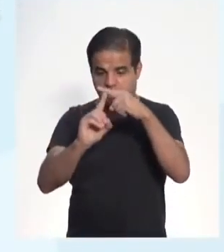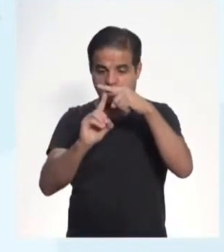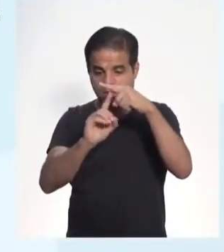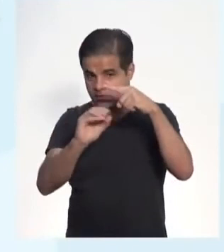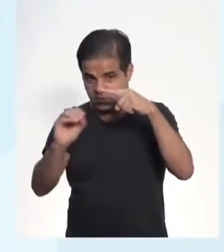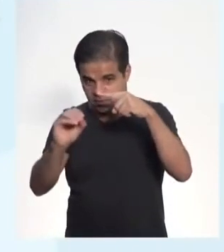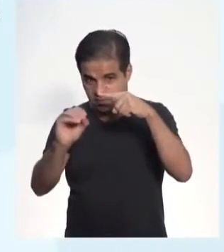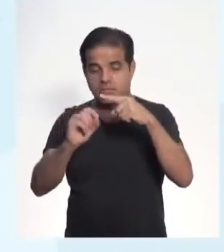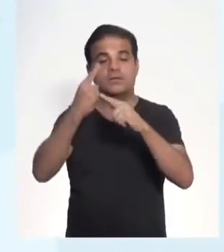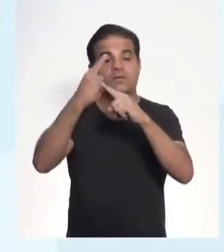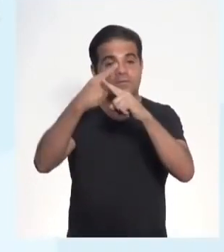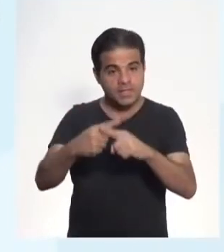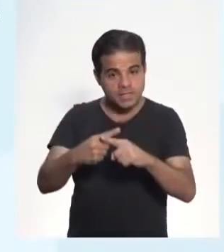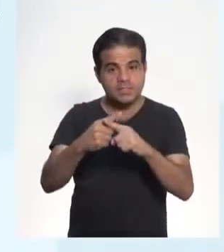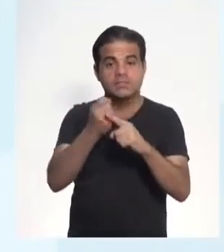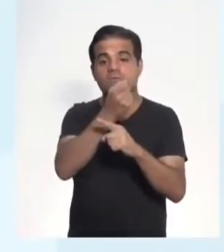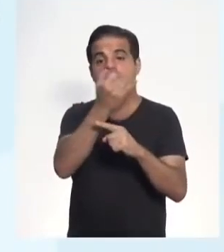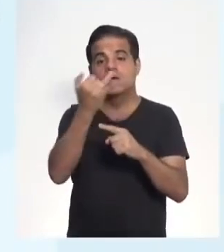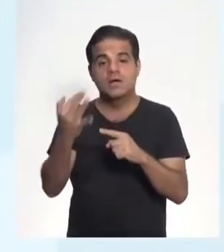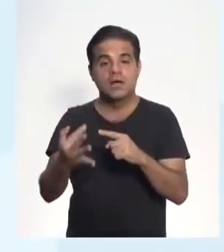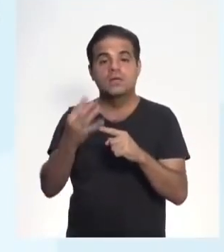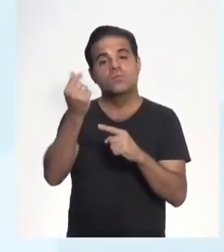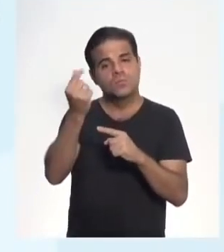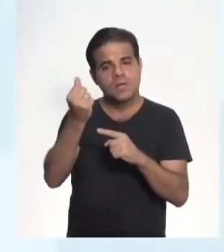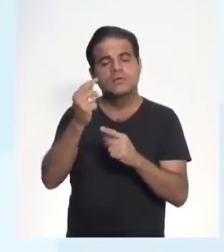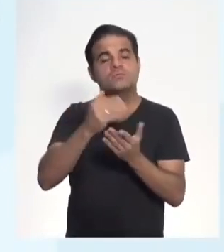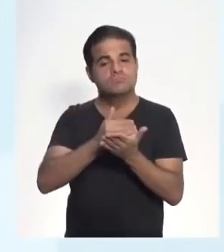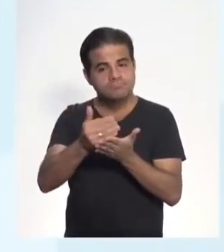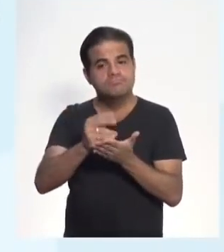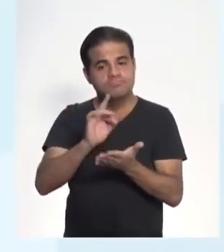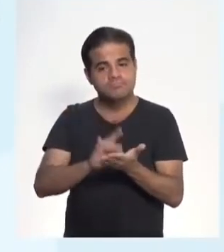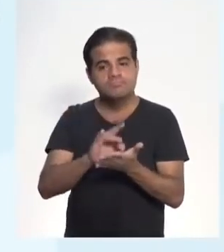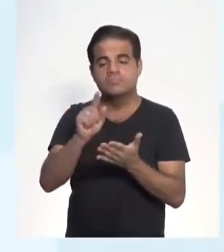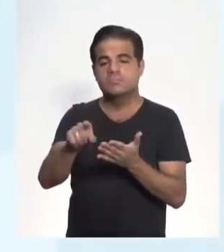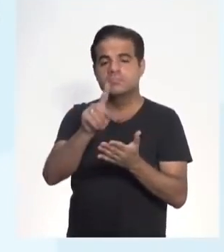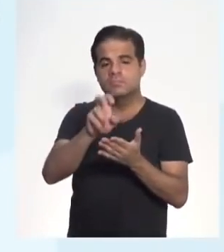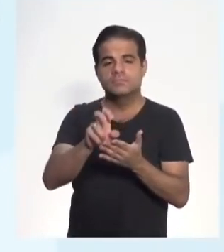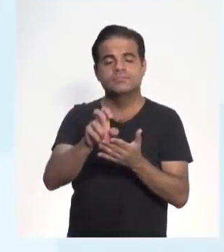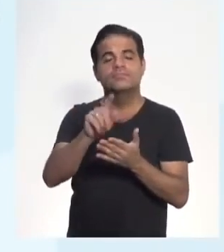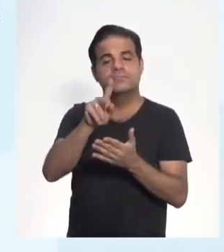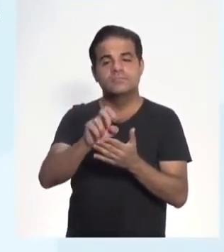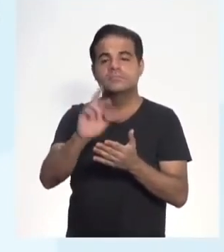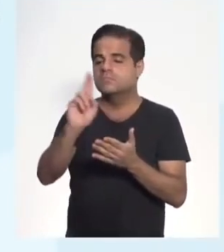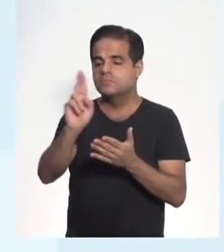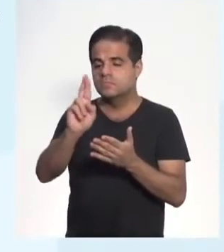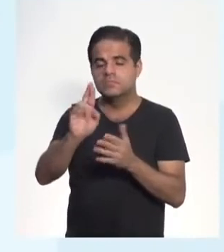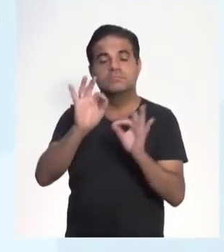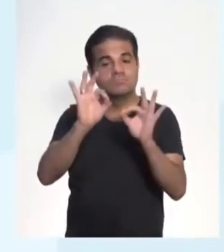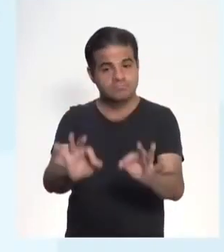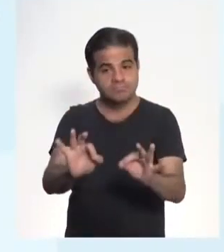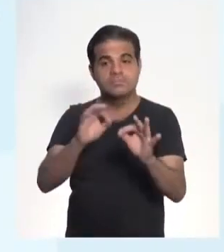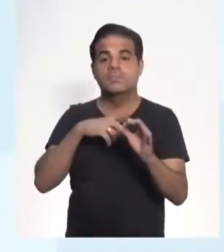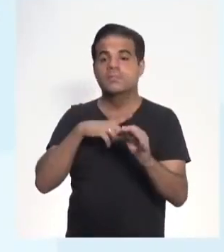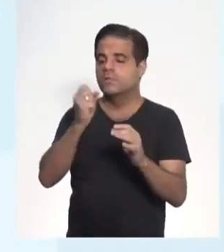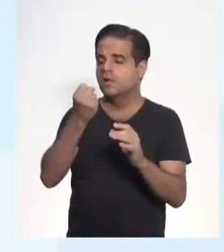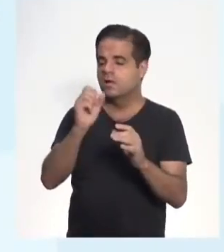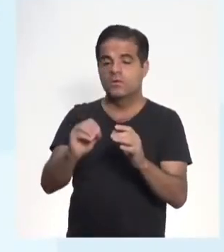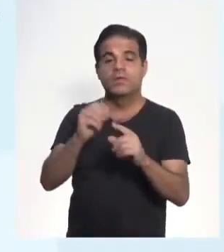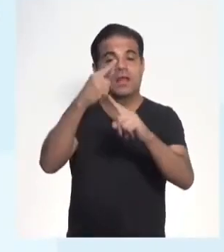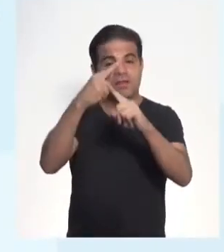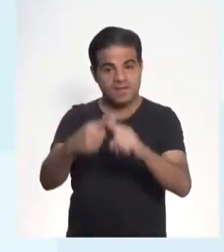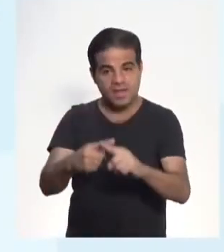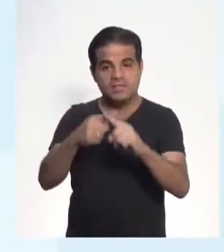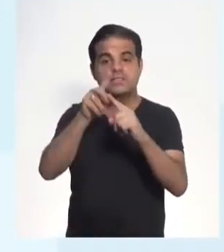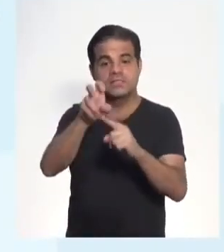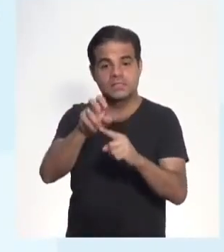tá ok? Vezes quanto? Vezes o preço original aí do arroz, ou seja, os 15 reais. Portanto, temos 80 vezes